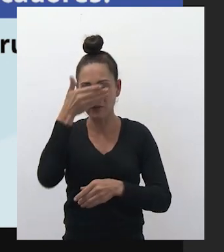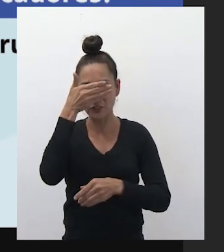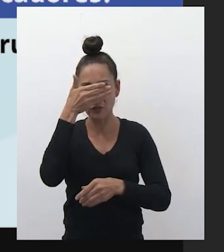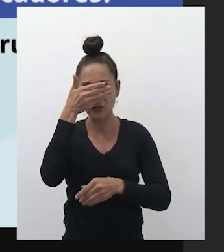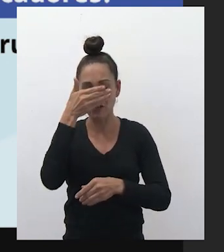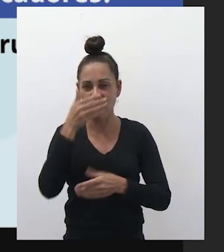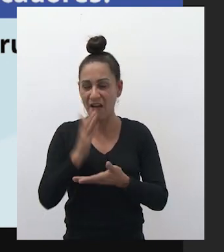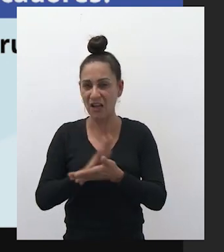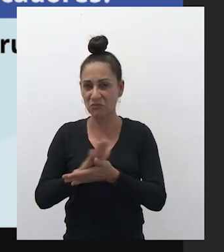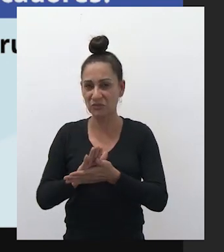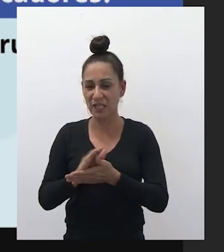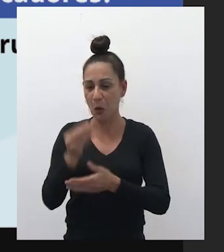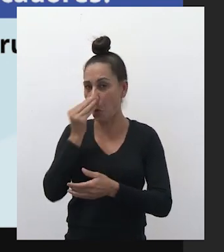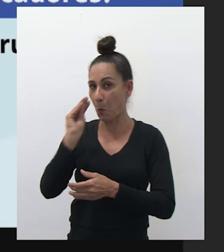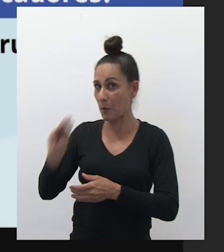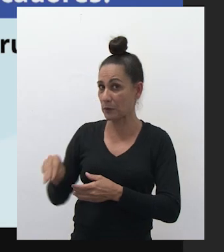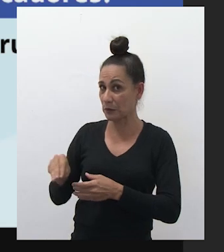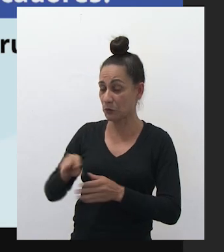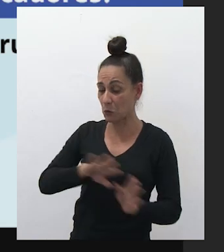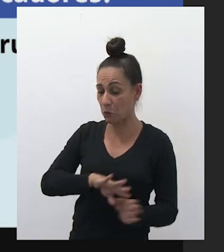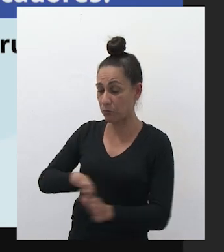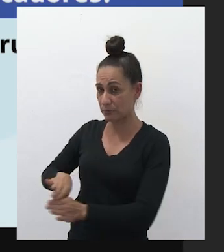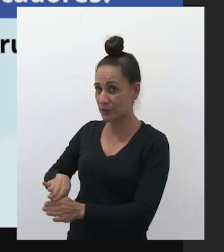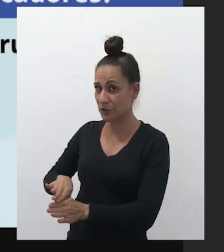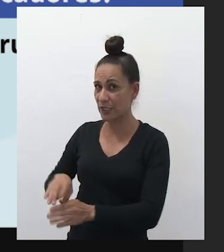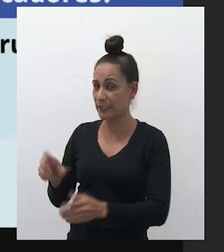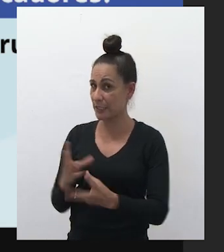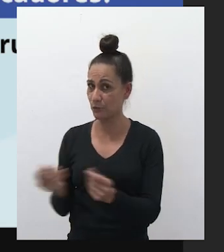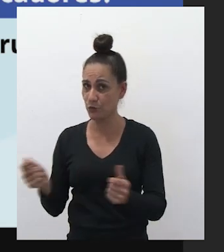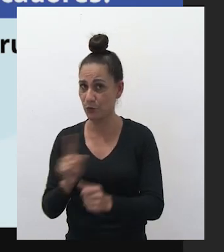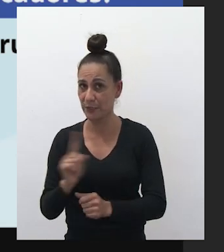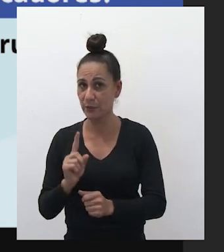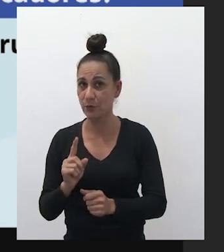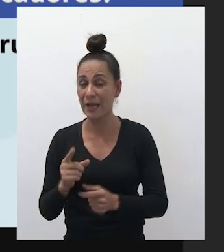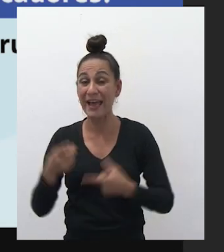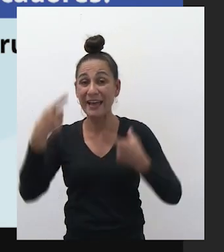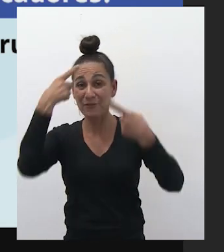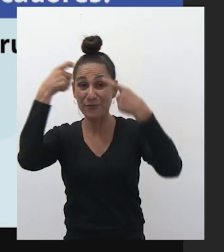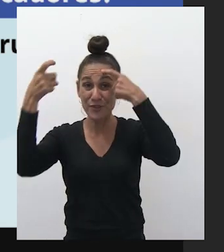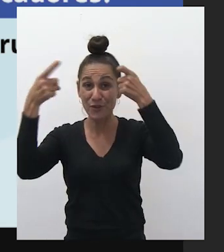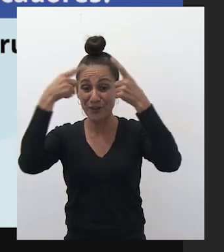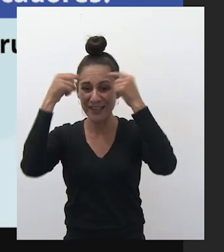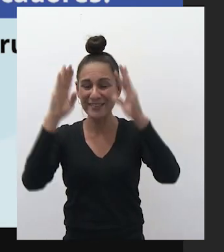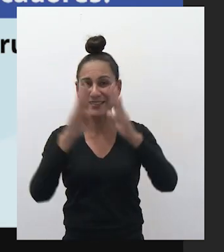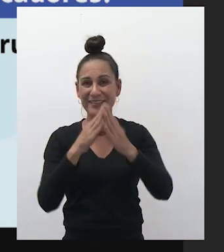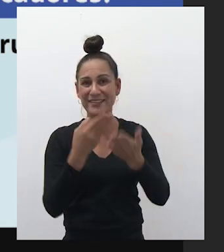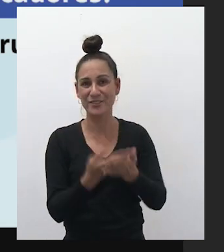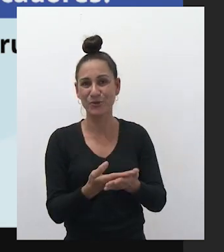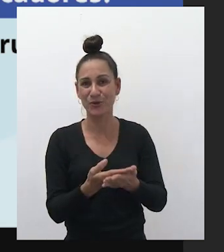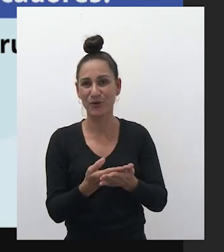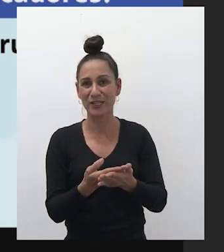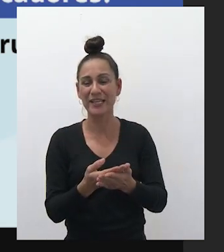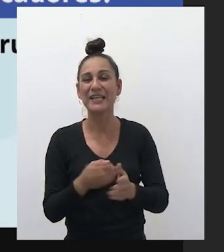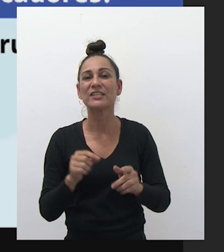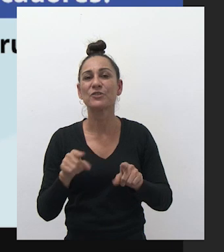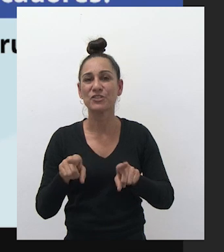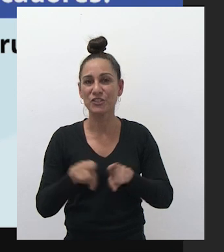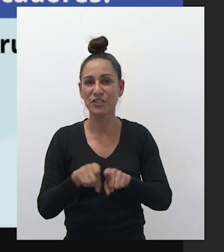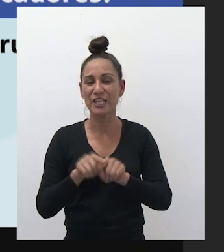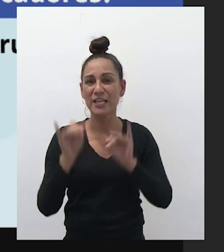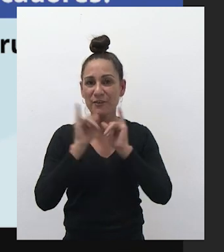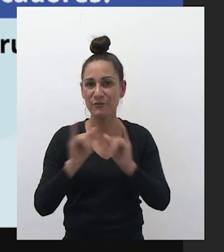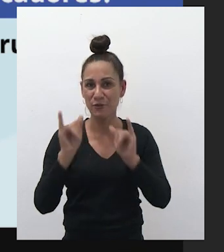não existe. Ele não some por causa disso. Violência na escola. Então, nós temos aí dados do